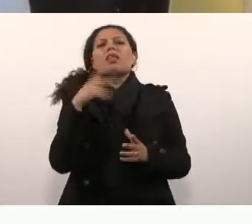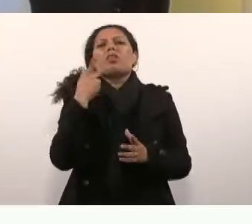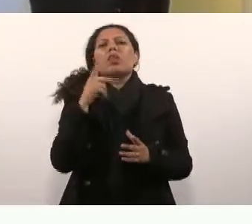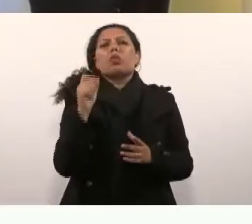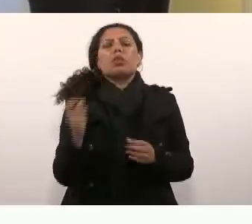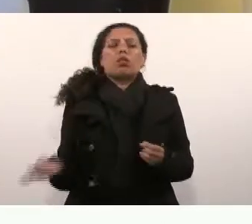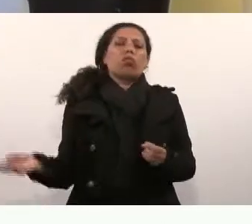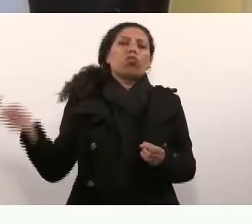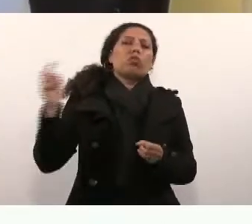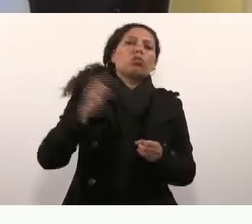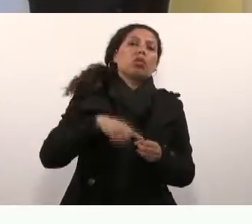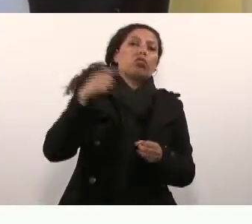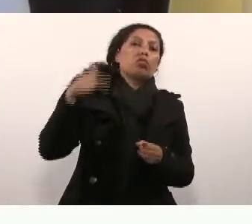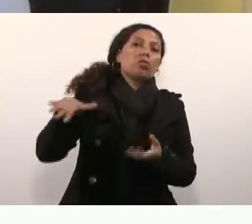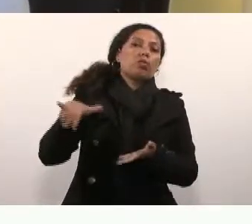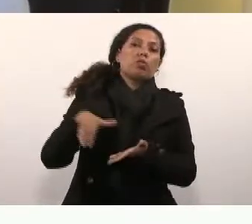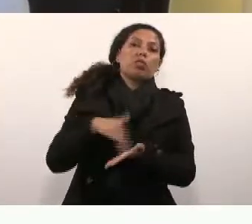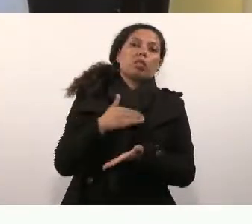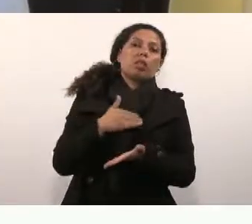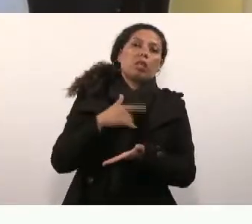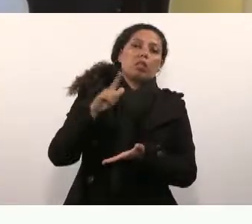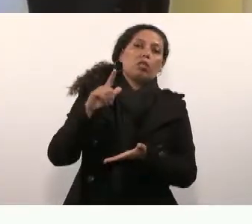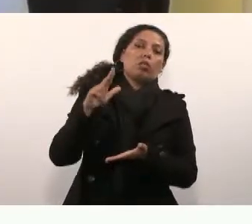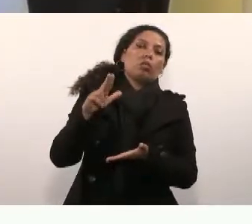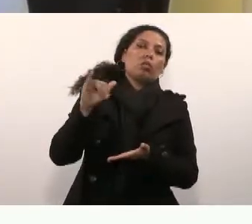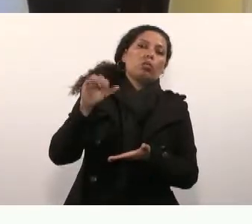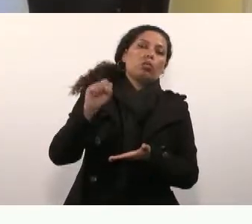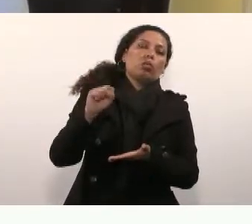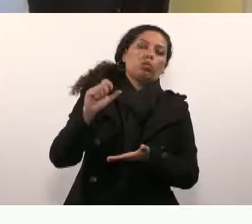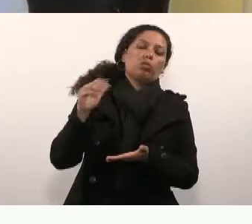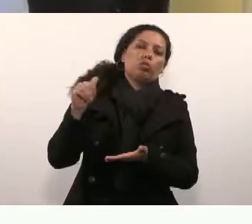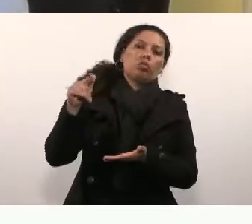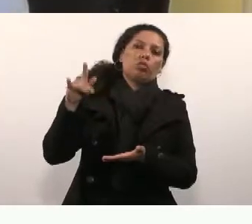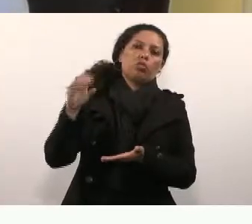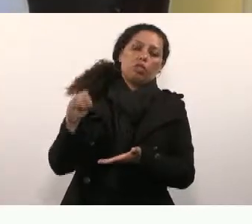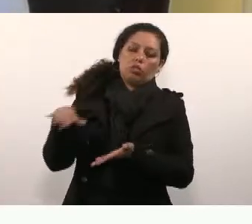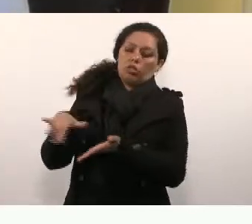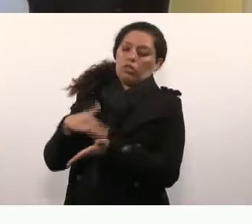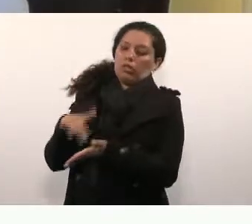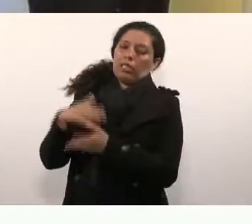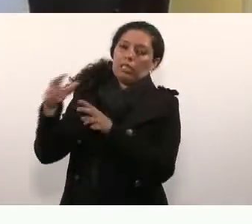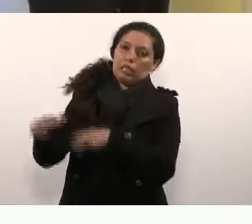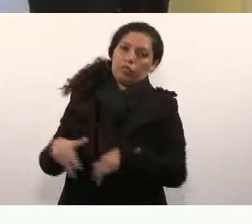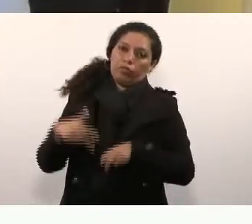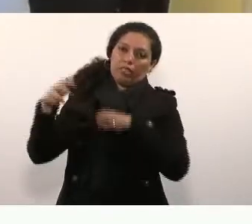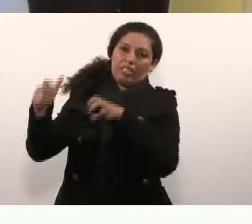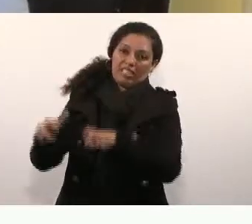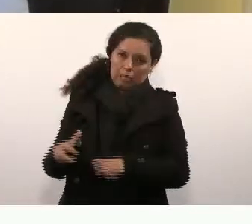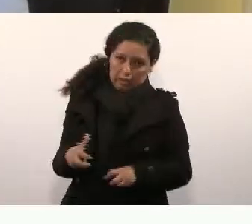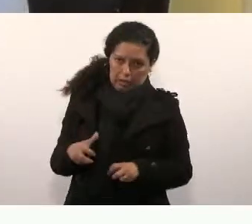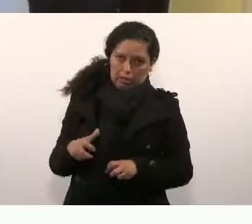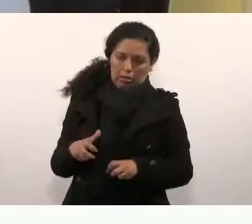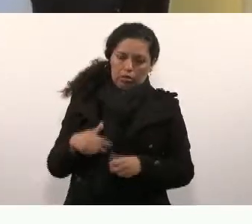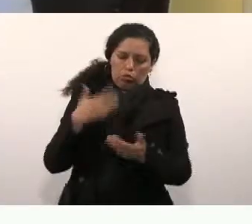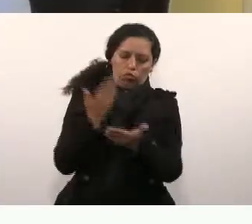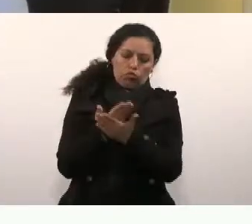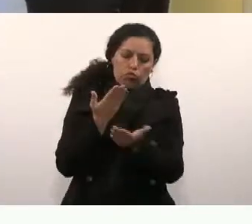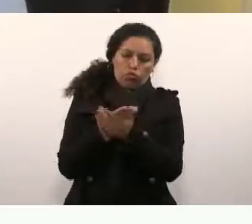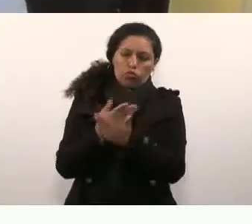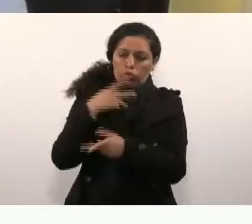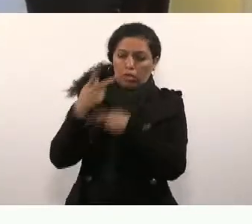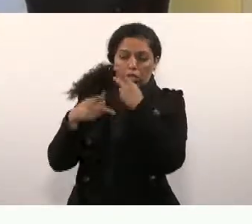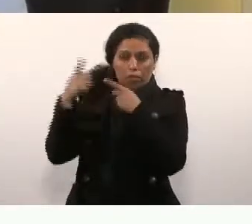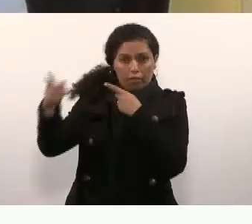o retorno do secretário Luiz Cláudio, secretário de Fazenda, em relação ao estudo que ele ficou de enviar,